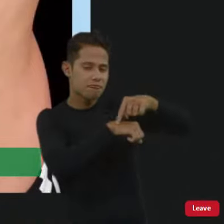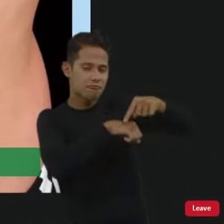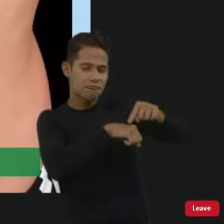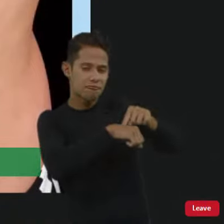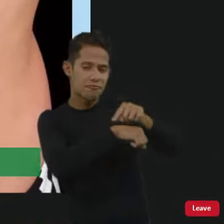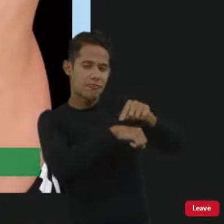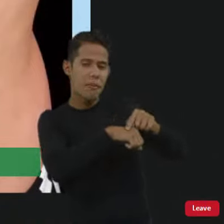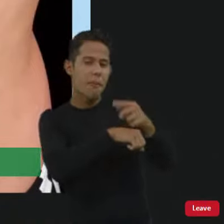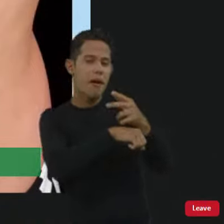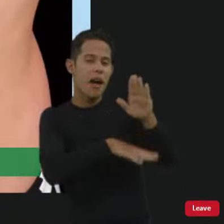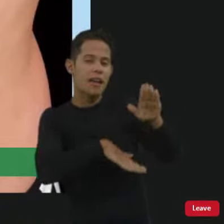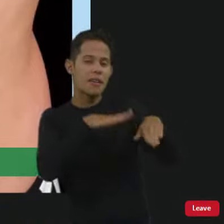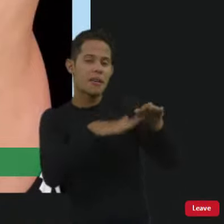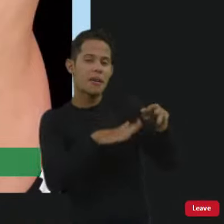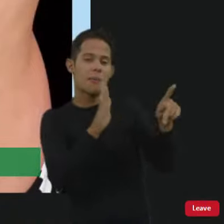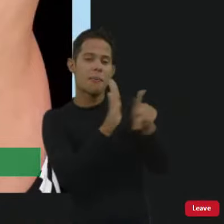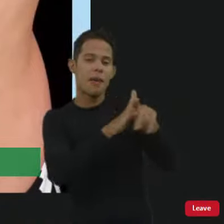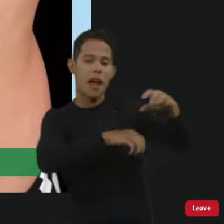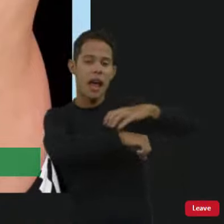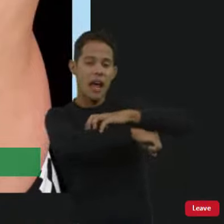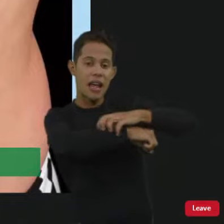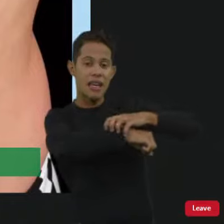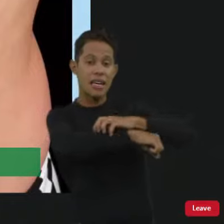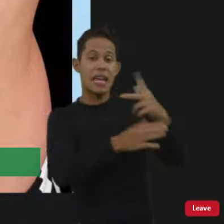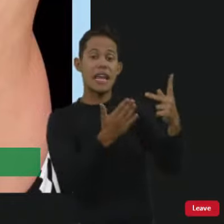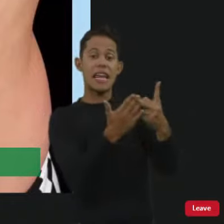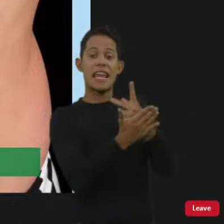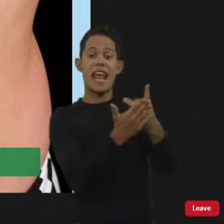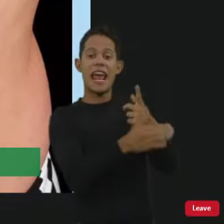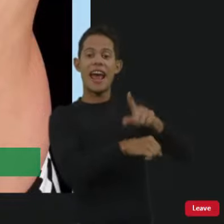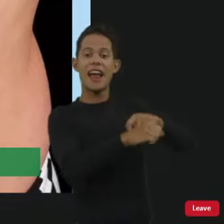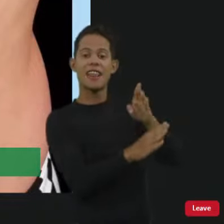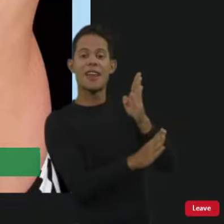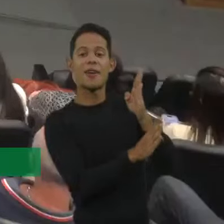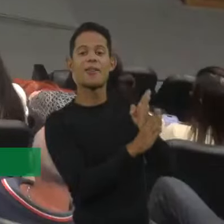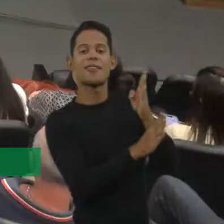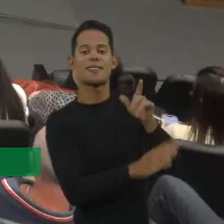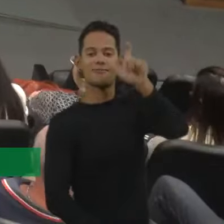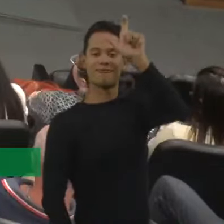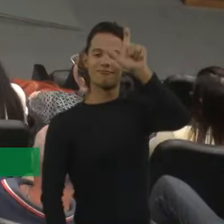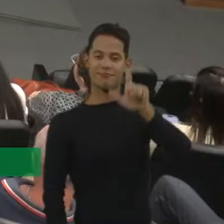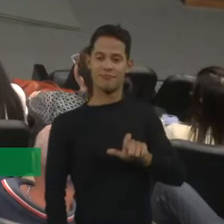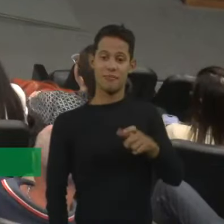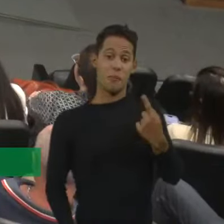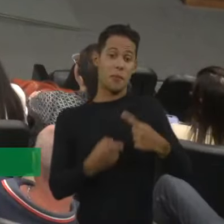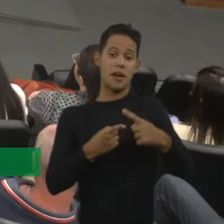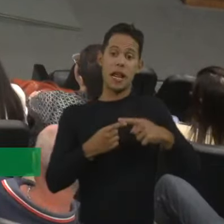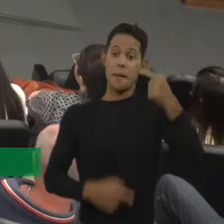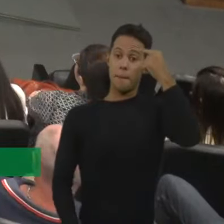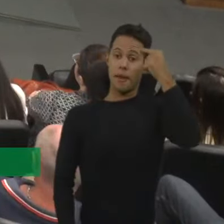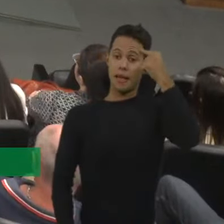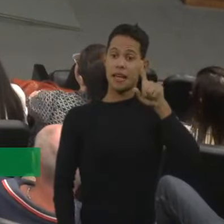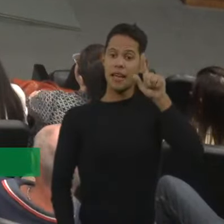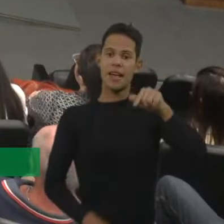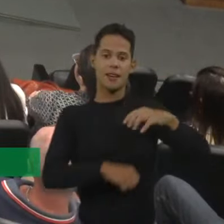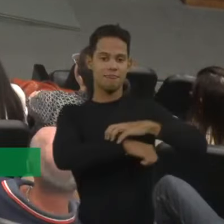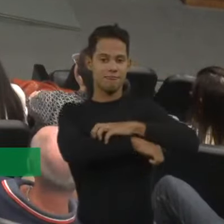são de urticária, por exemplo, e erra ali na condução do paciente por pensar que aquilo ali é uma alergia.